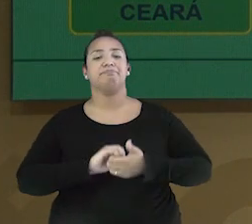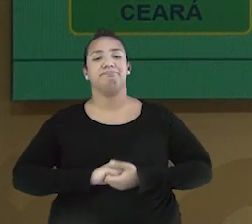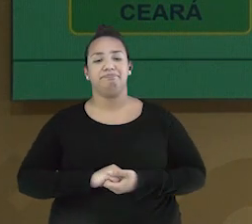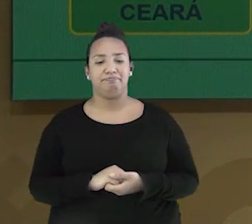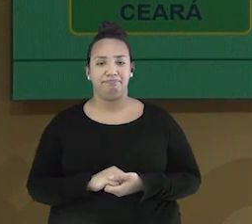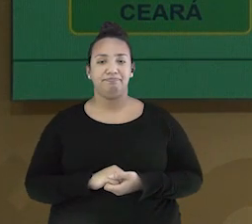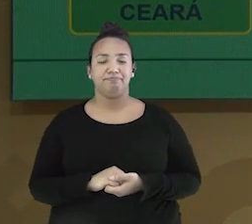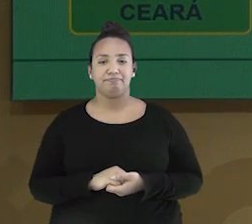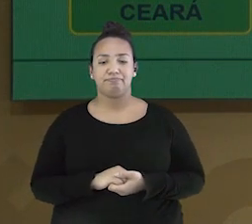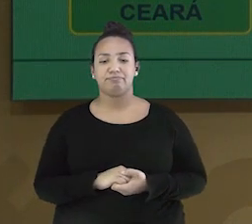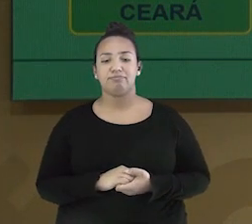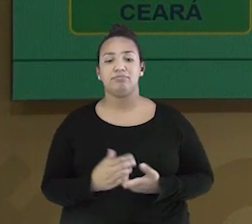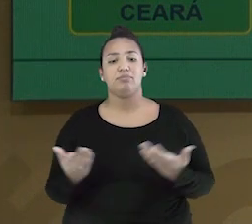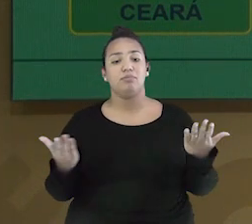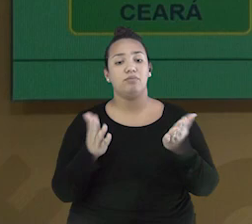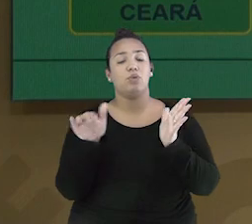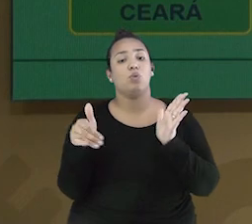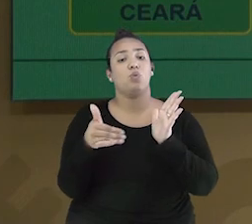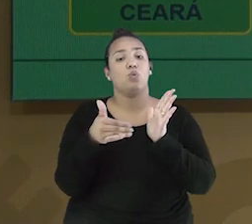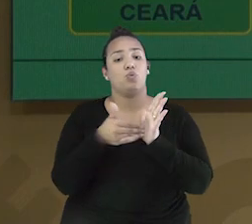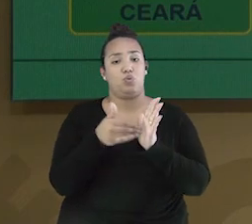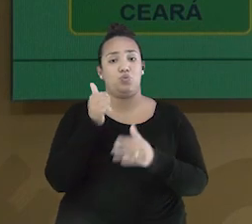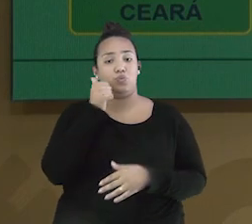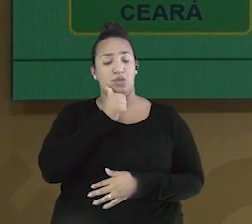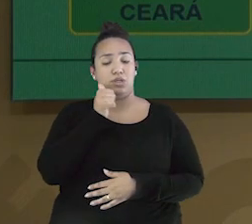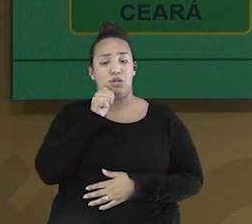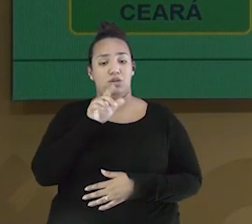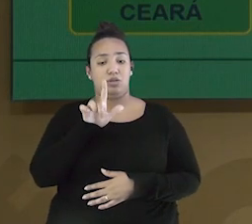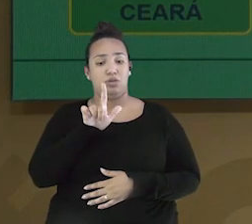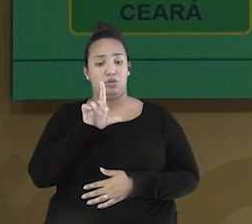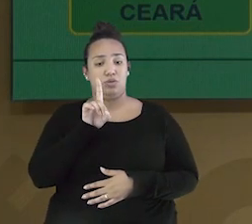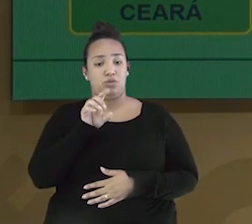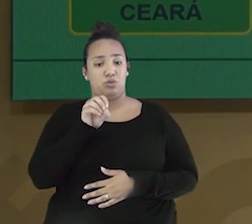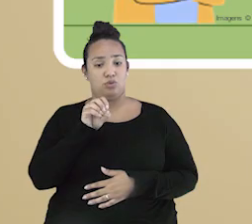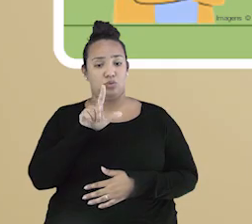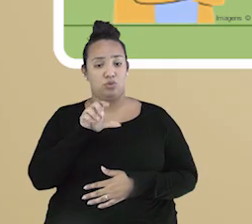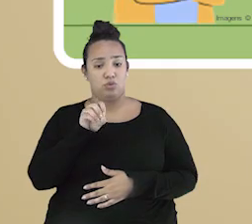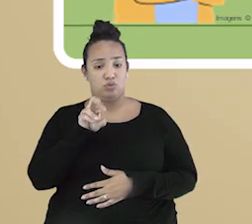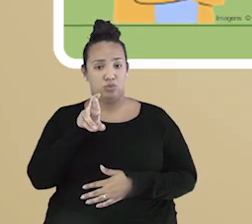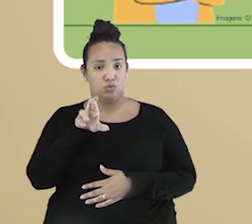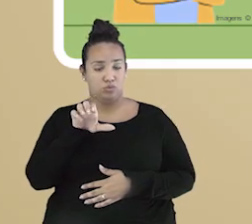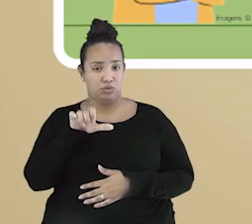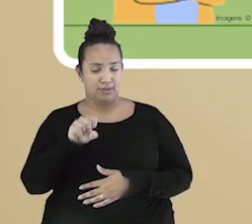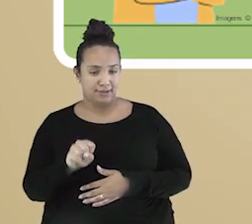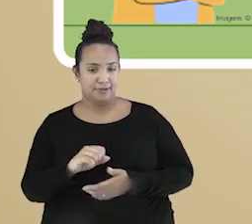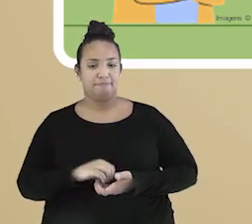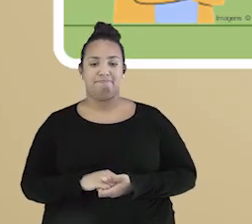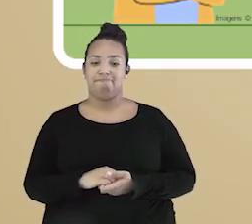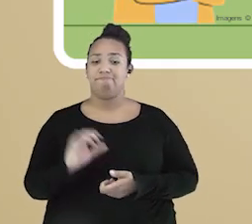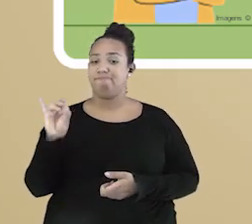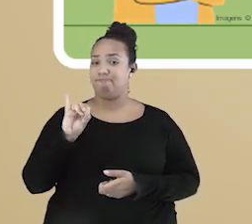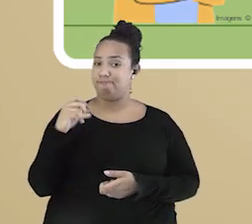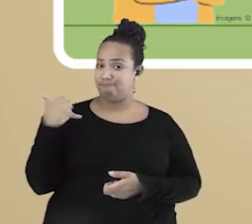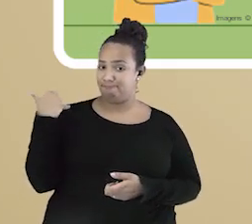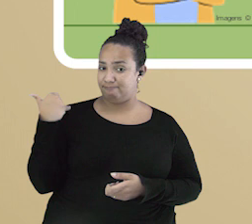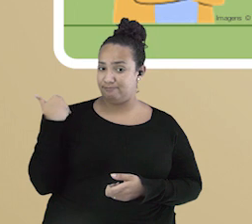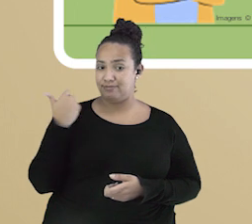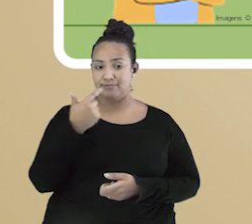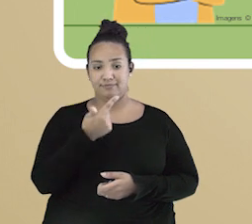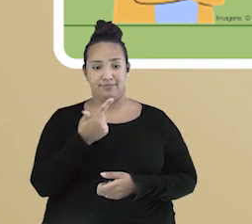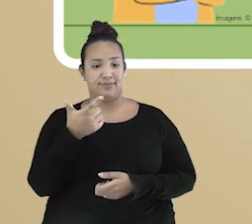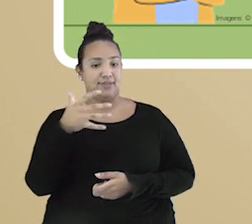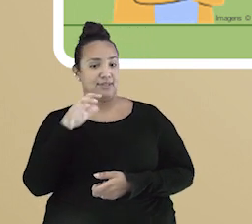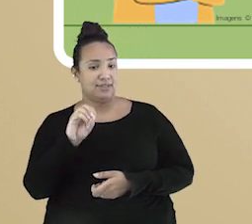internacional. E por fim, a dona Dolores. Vamos ler o depoimento dela? Eu sou a Dolores. Tenho 70